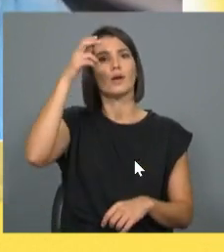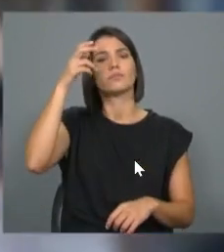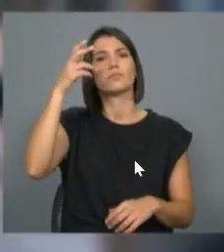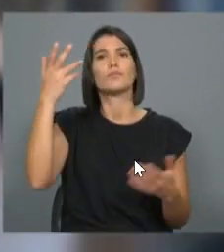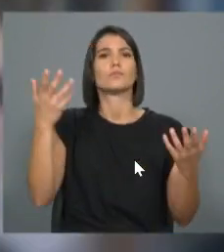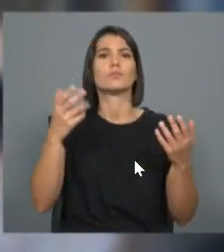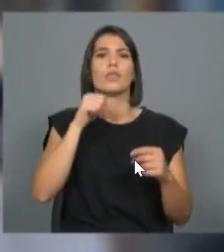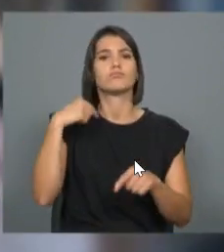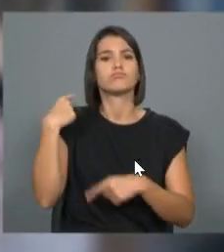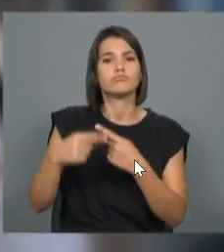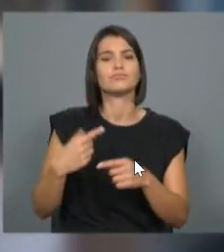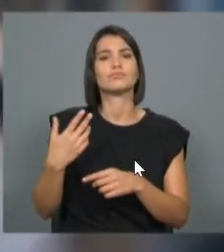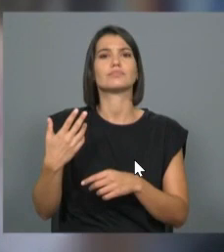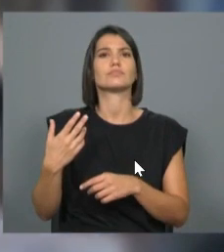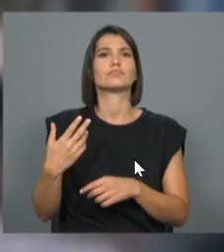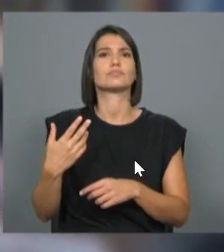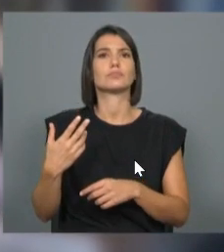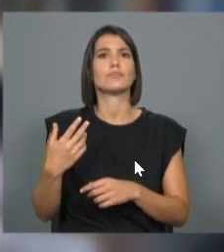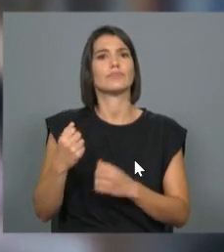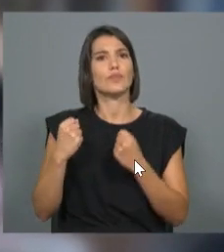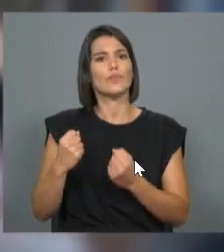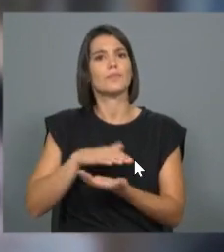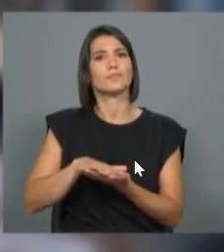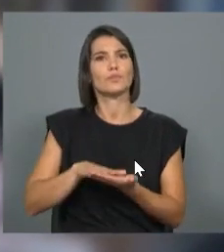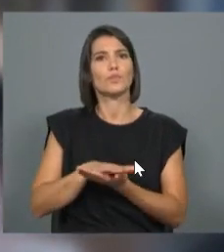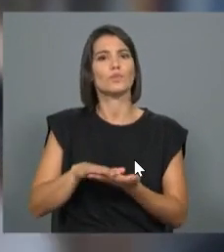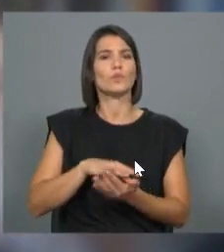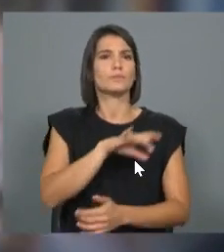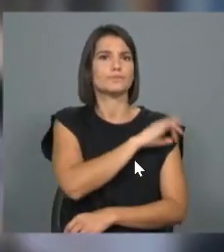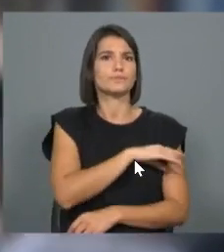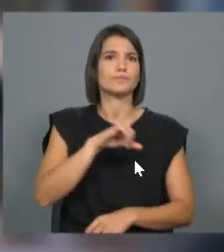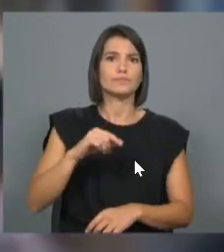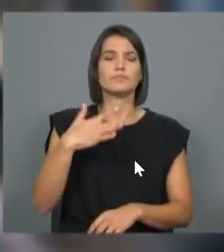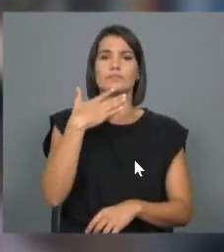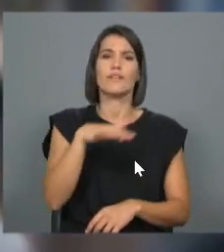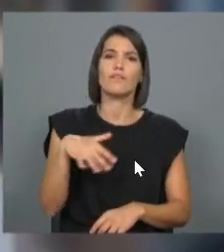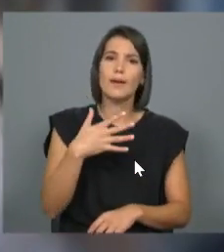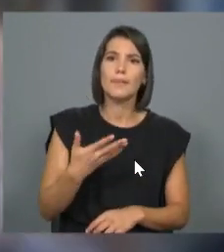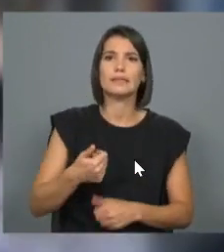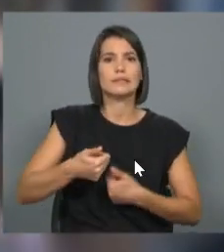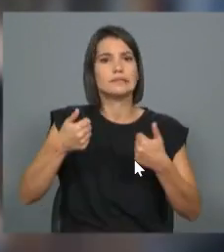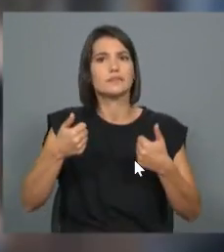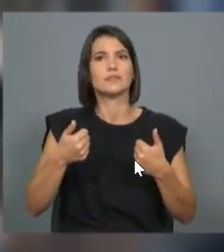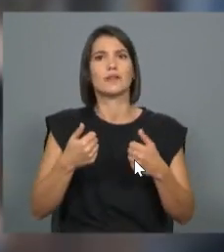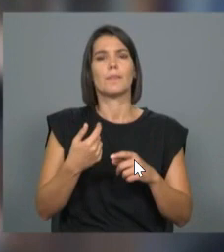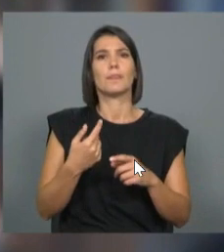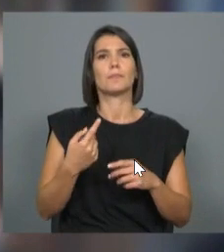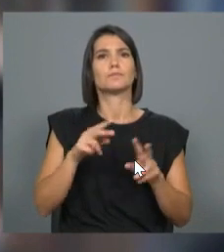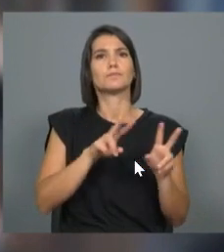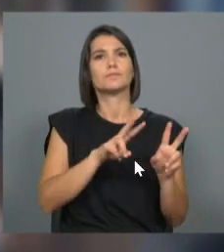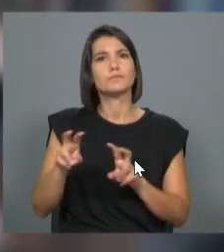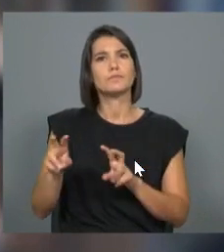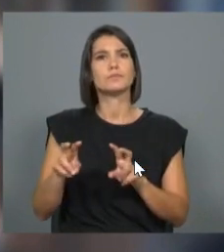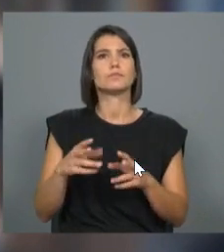conceitos tradicionais portugueses são muito enraizados na sociedade chilena também, a família... Todas essas